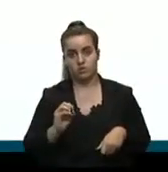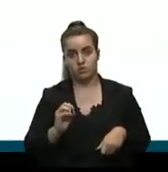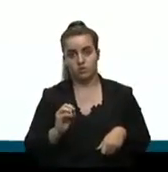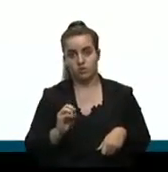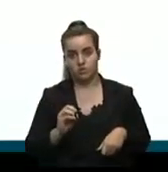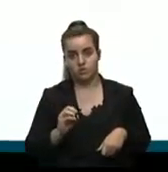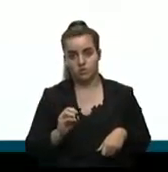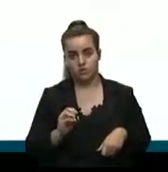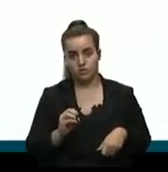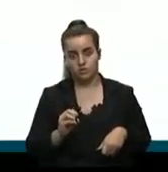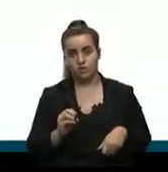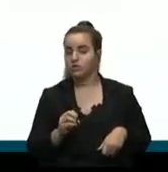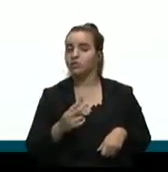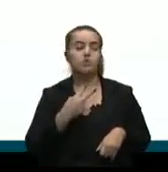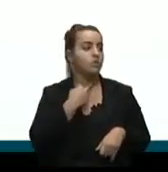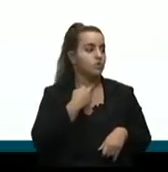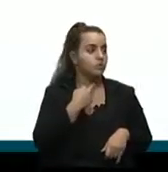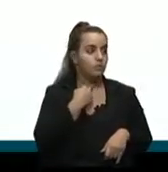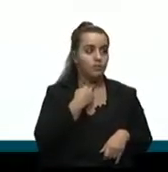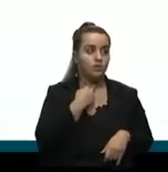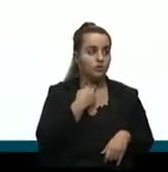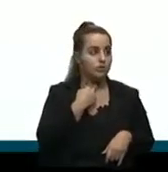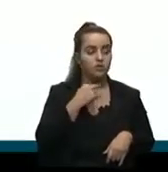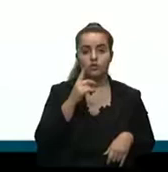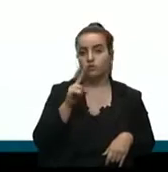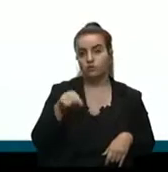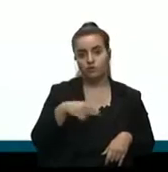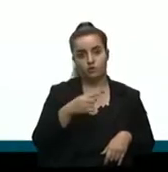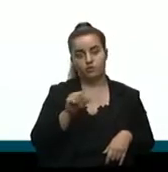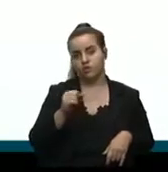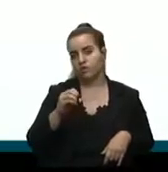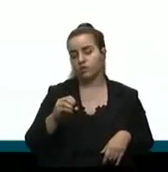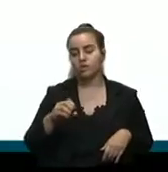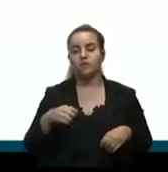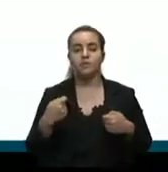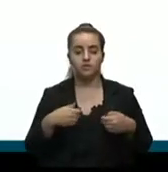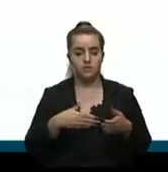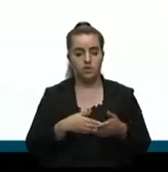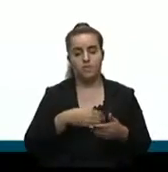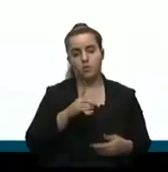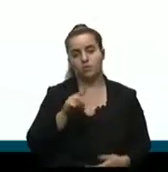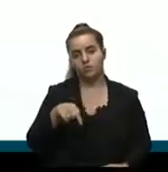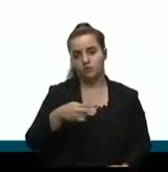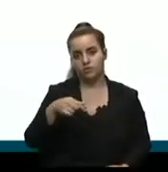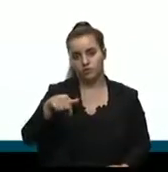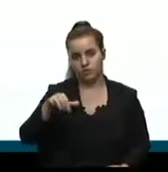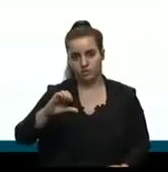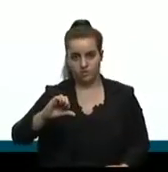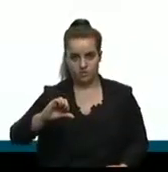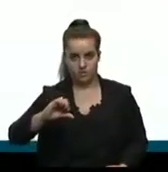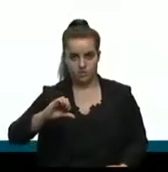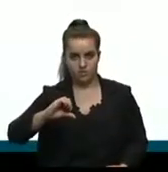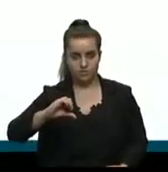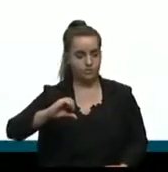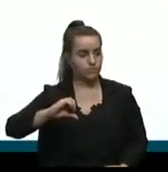estatura. Agora, ele não pode ter 1,80. Precisa ser uma estatura menor